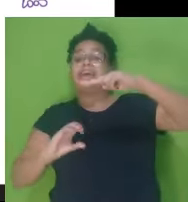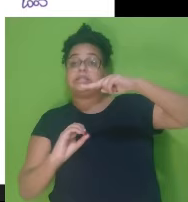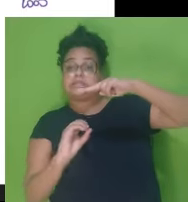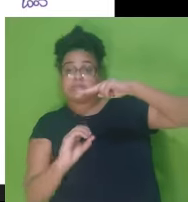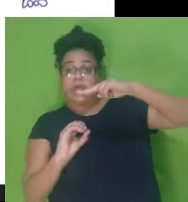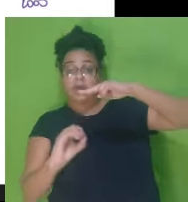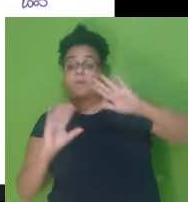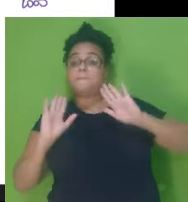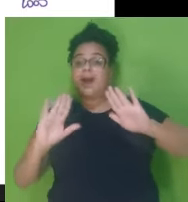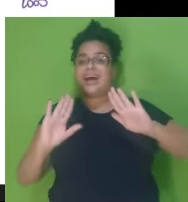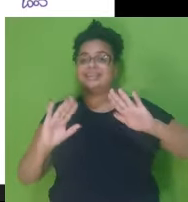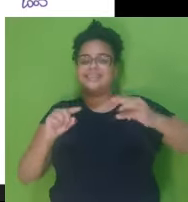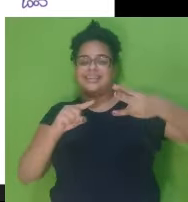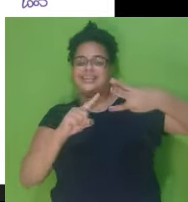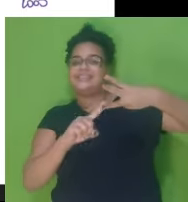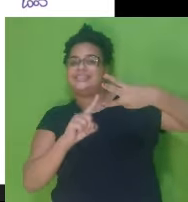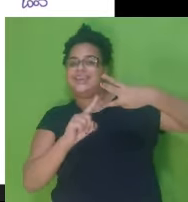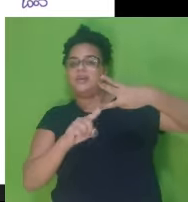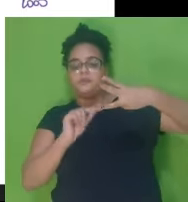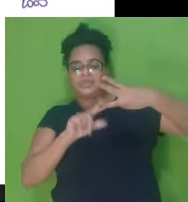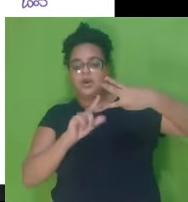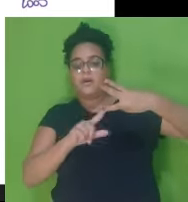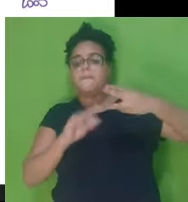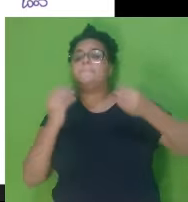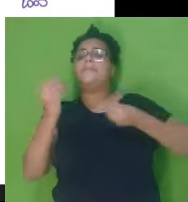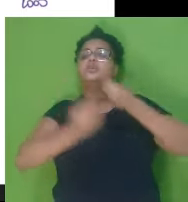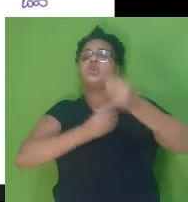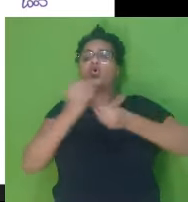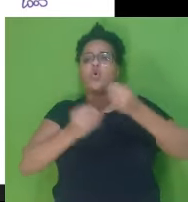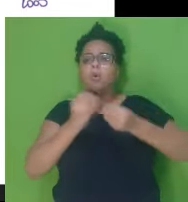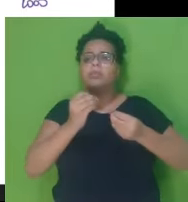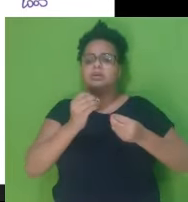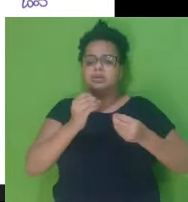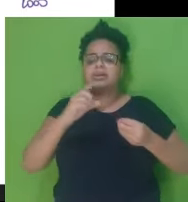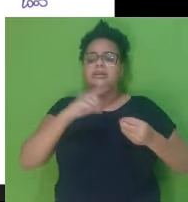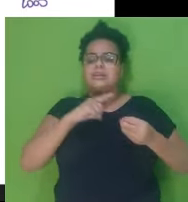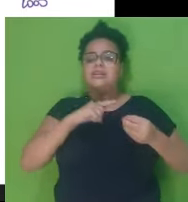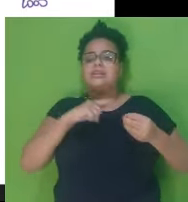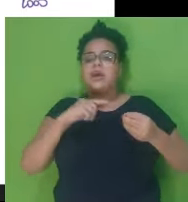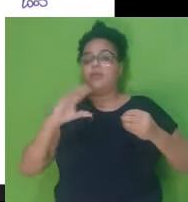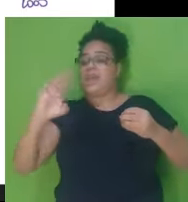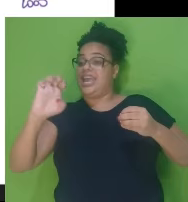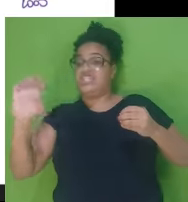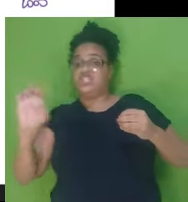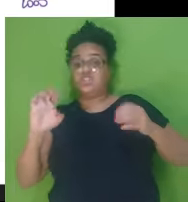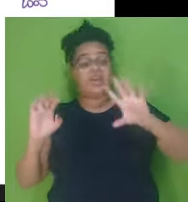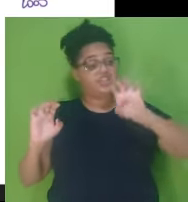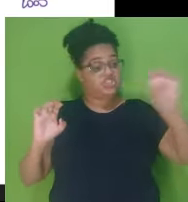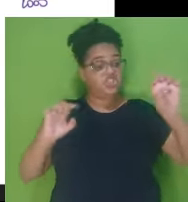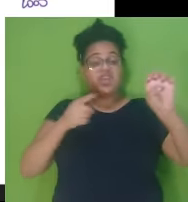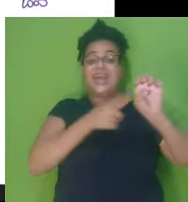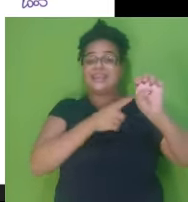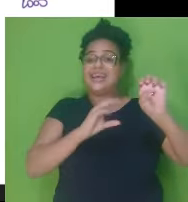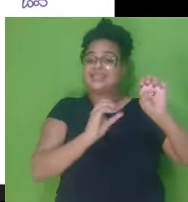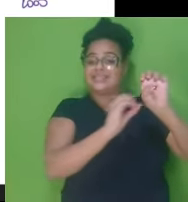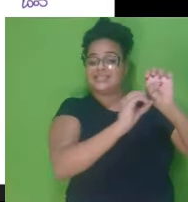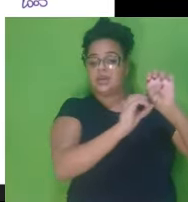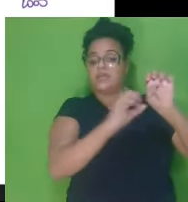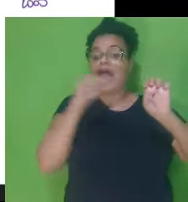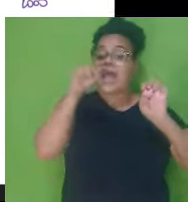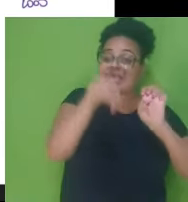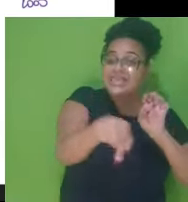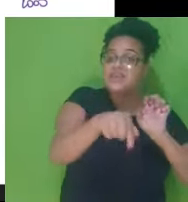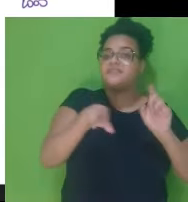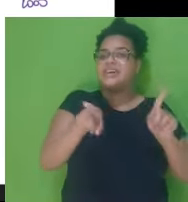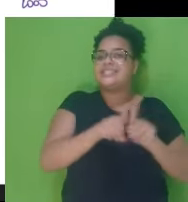tender a 0. Mas, como o x tende a 0 pela esquerda de 0, então o x vai